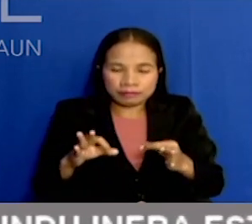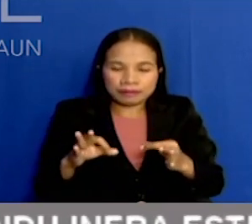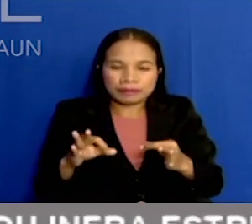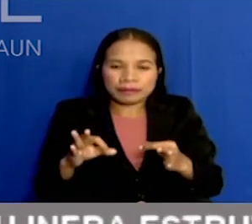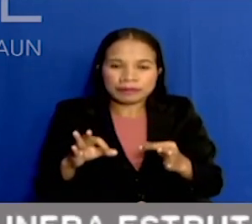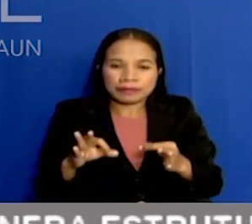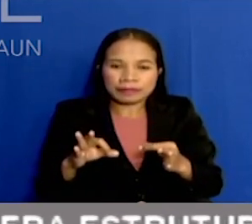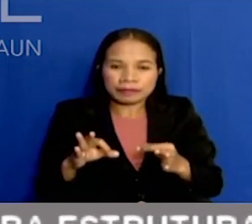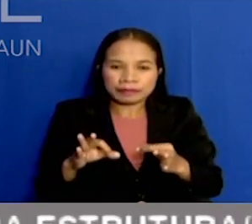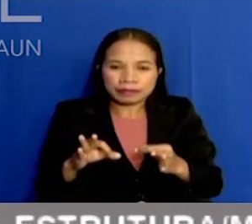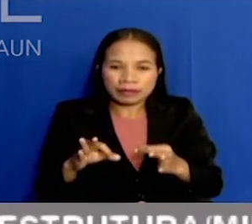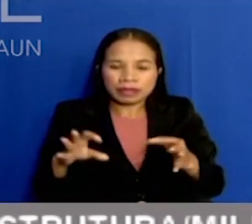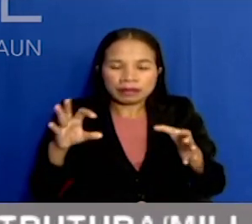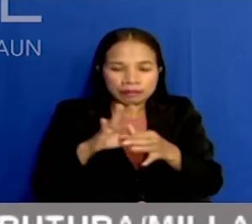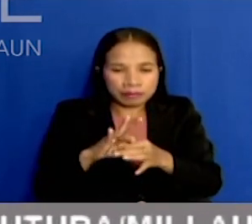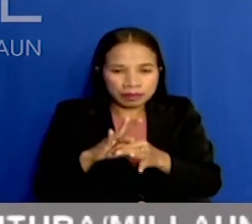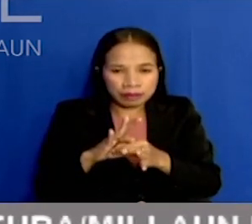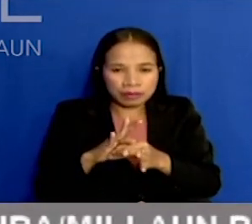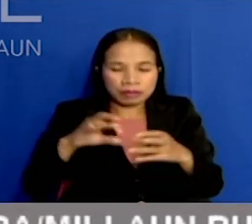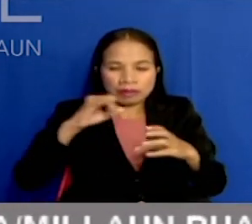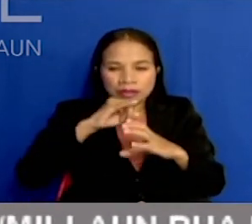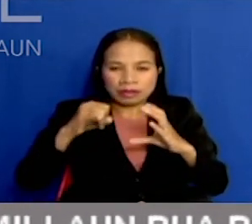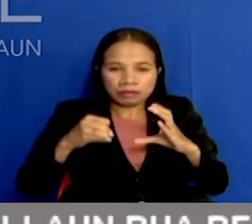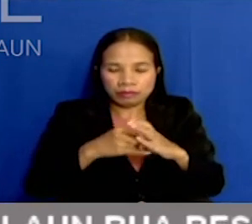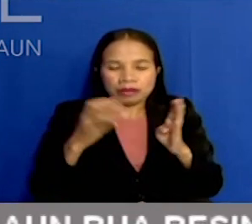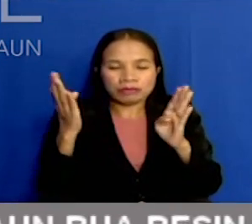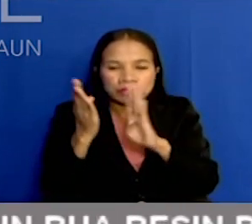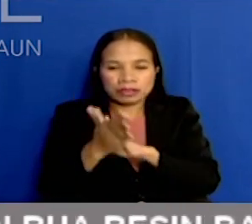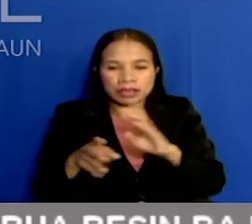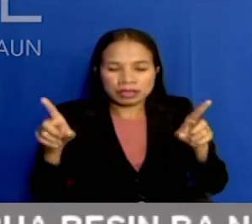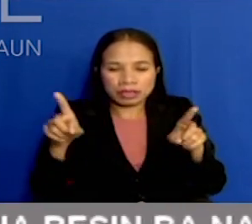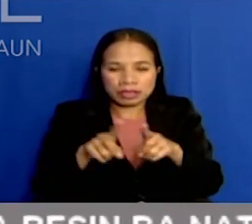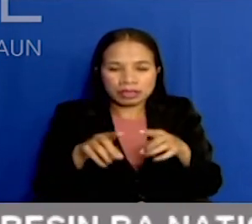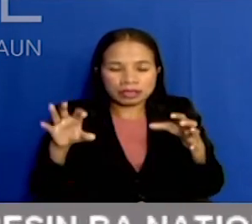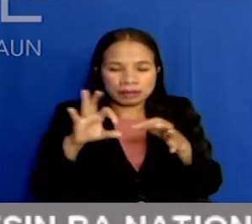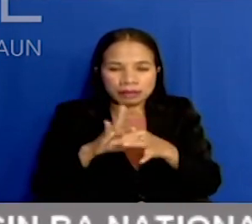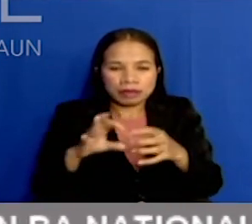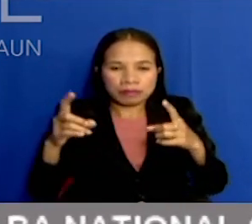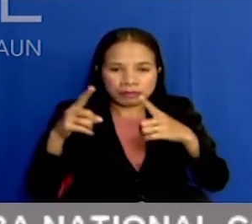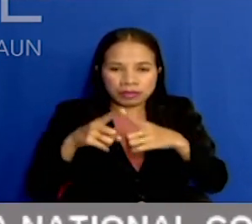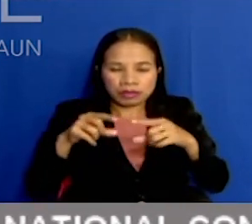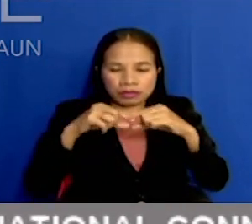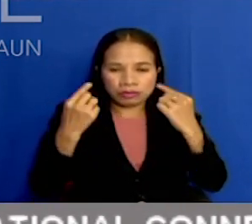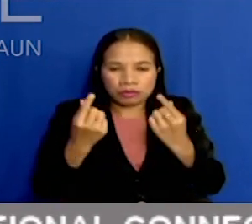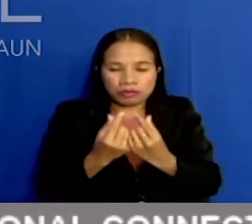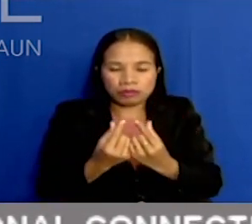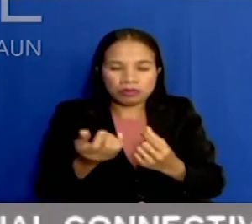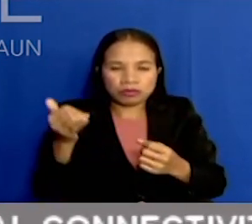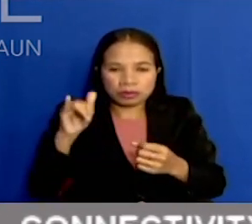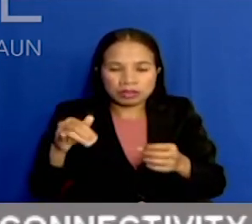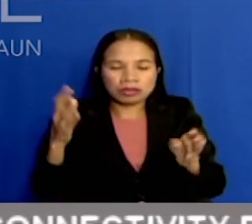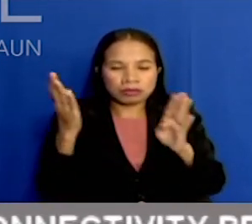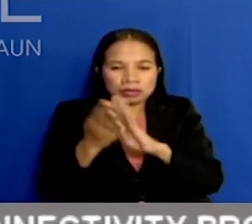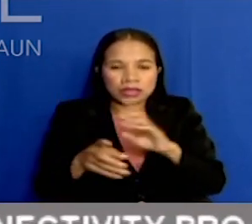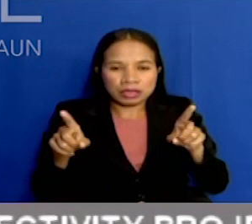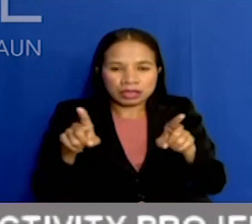care que membro de nebem ca envolve sai hanesan membros ba iha grupo arte marciais ca o sai